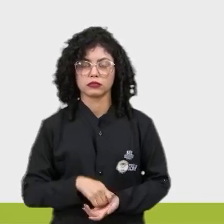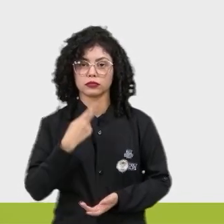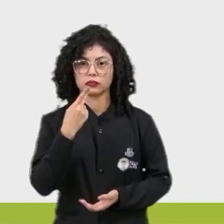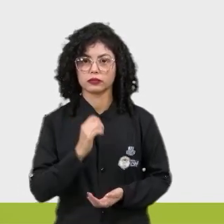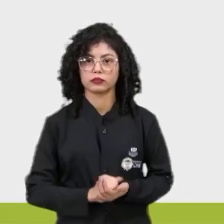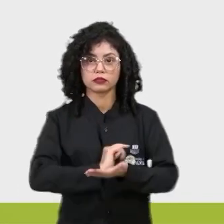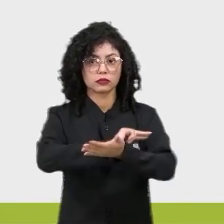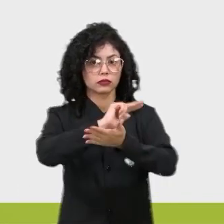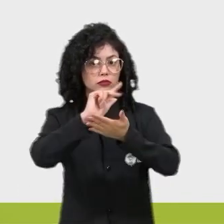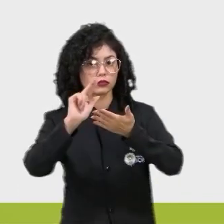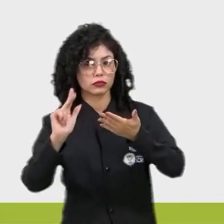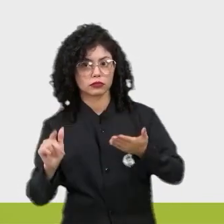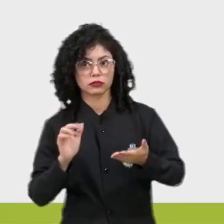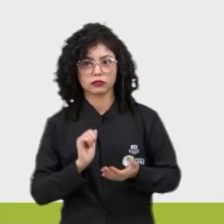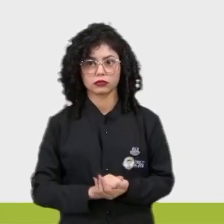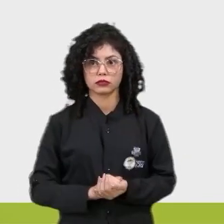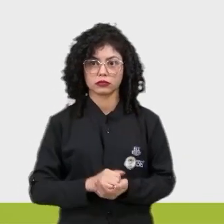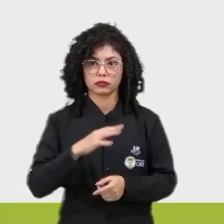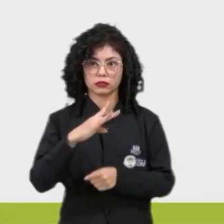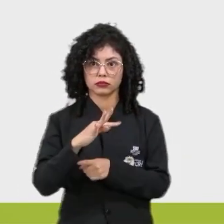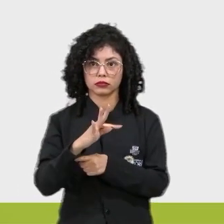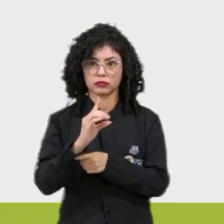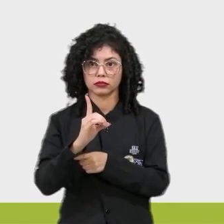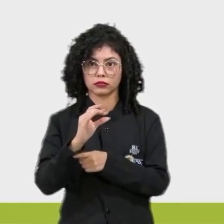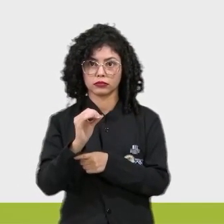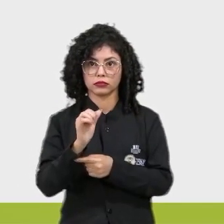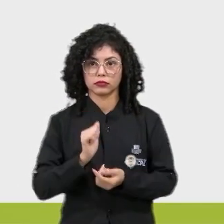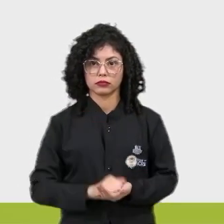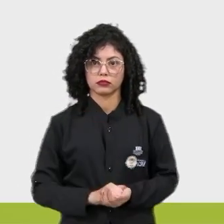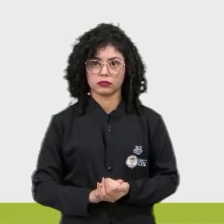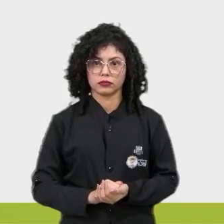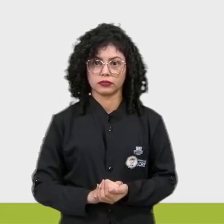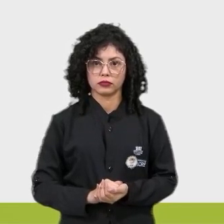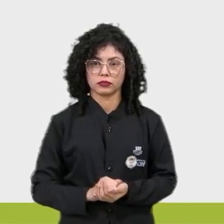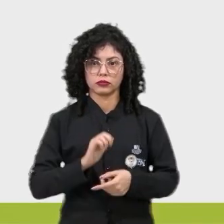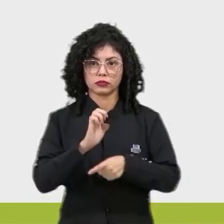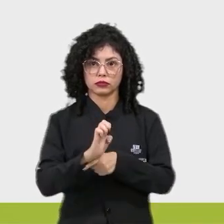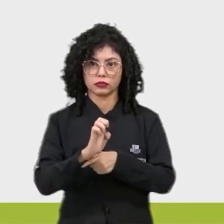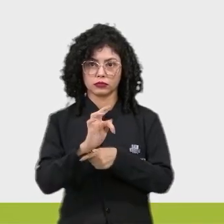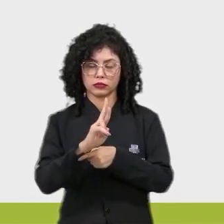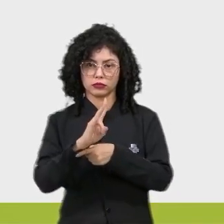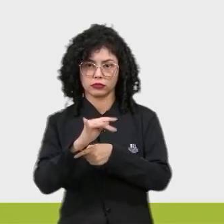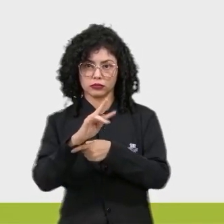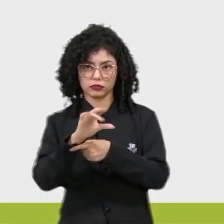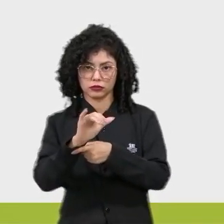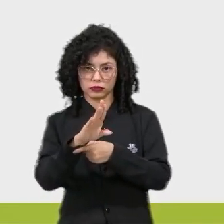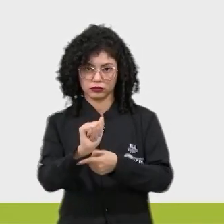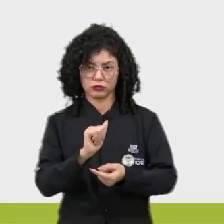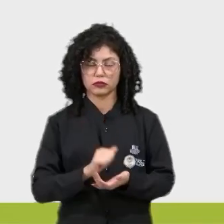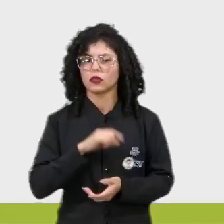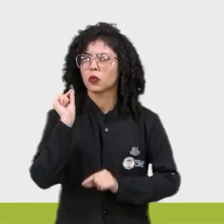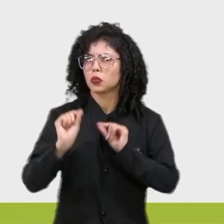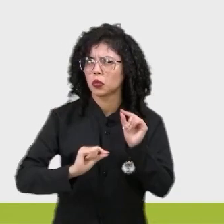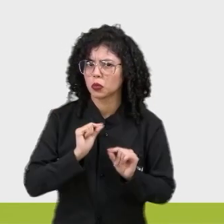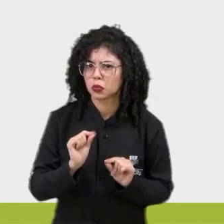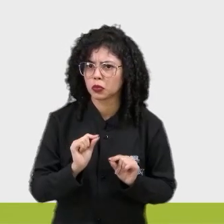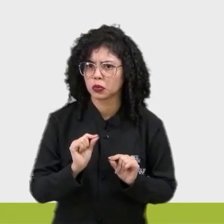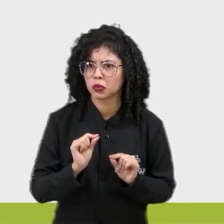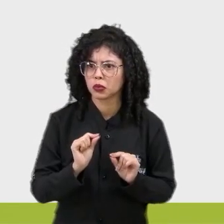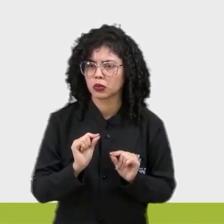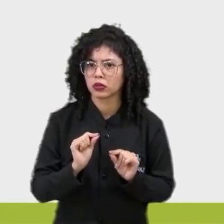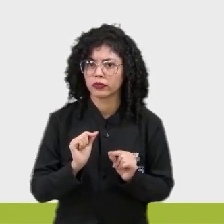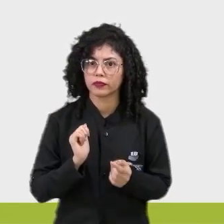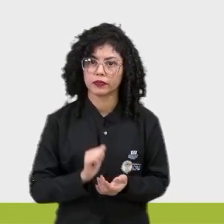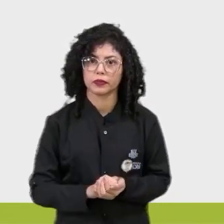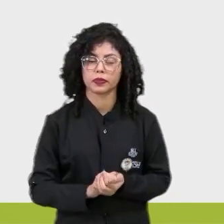Fala sobre doping sanguíneo, fala sobre eritropoietina. O que é